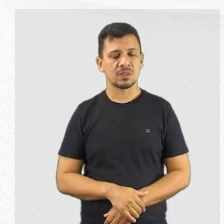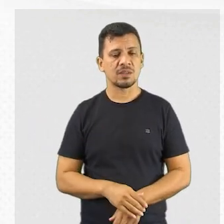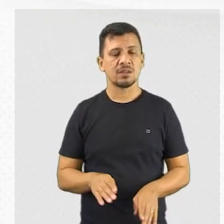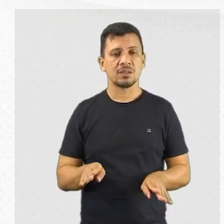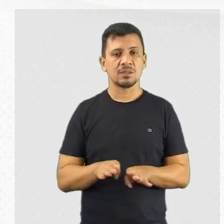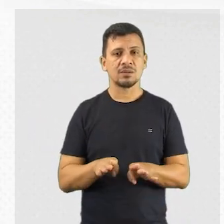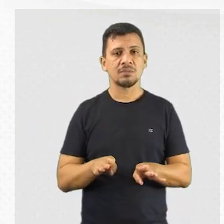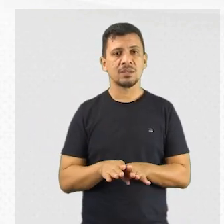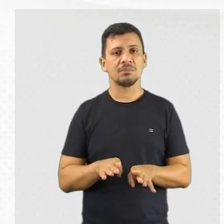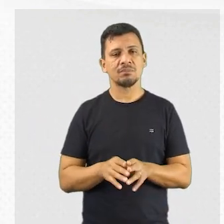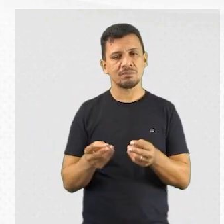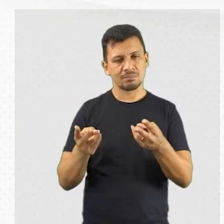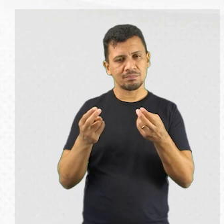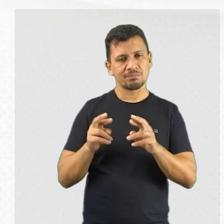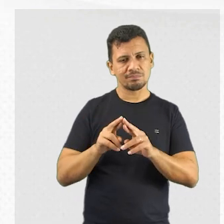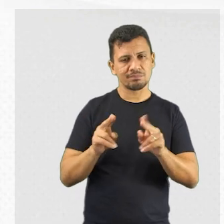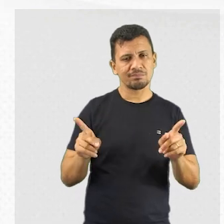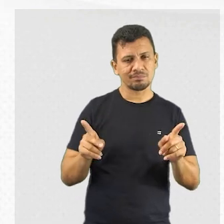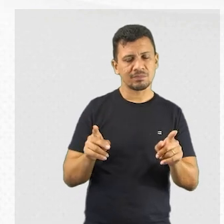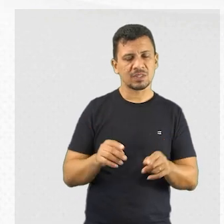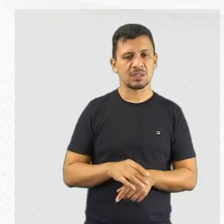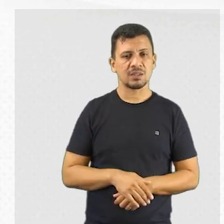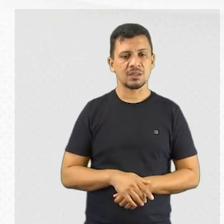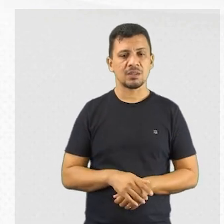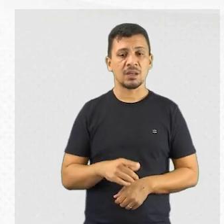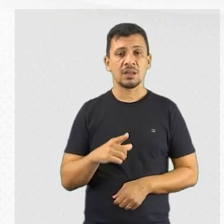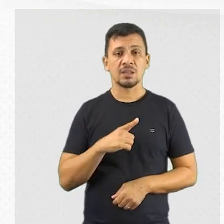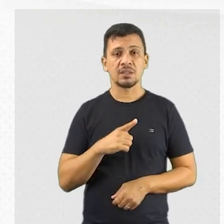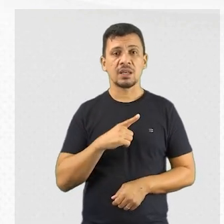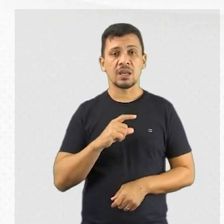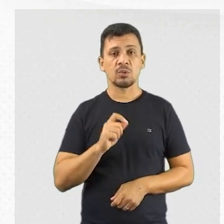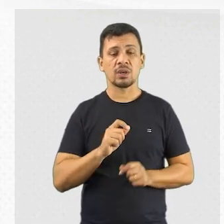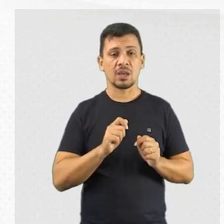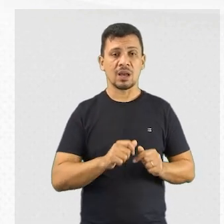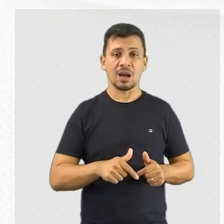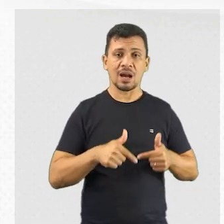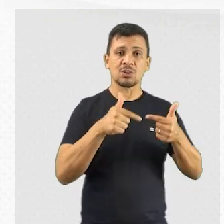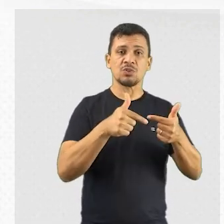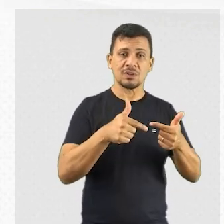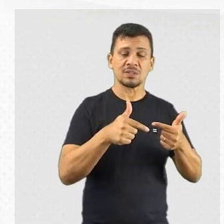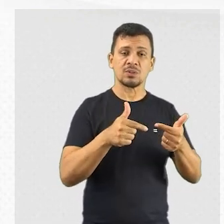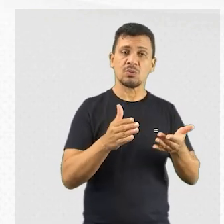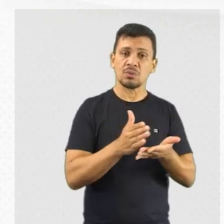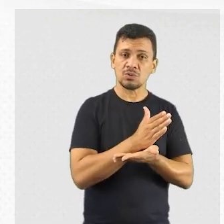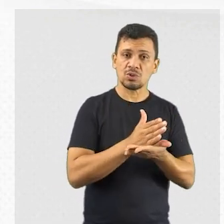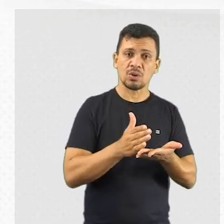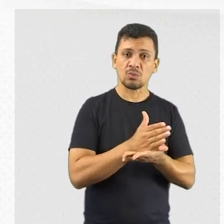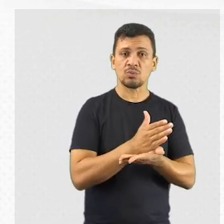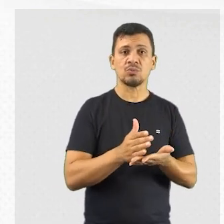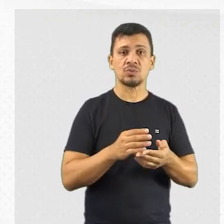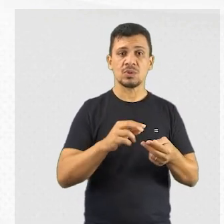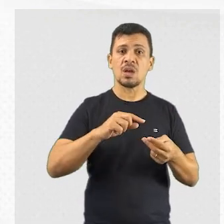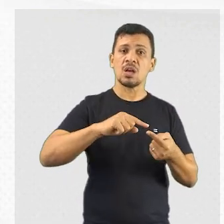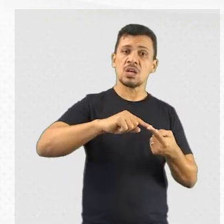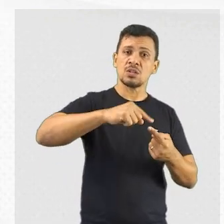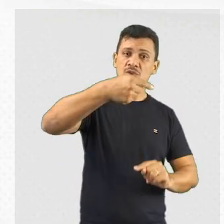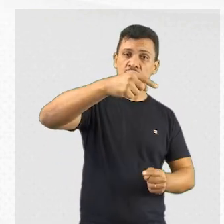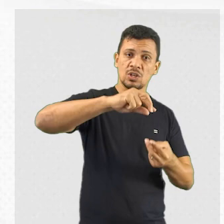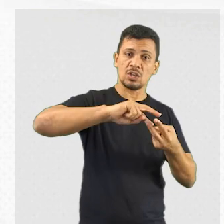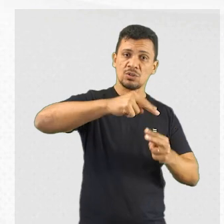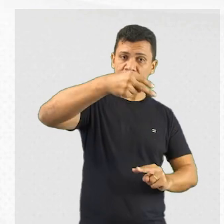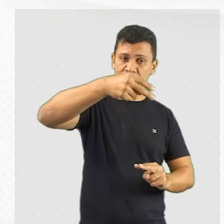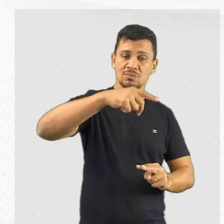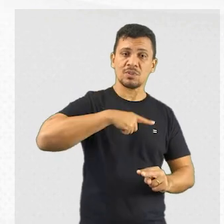essa diferença. E aí, a partir disso, a gente tem a ativação ou inativação desses próprios genes que estão aí presentes